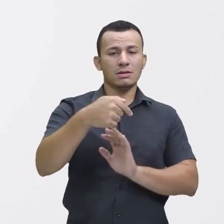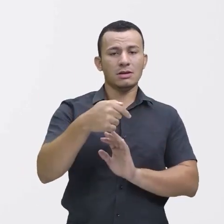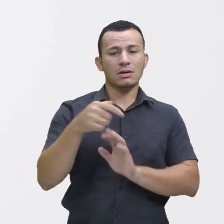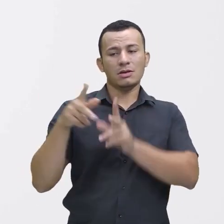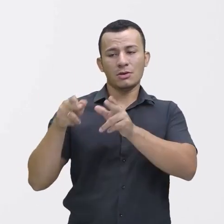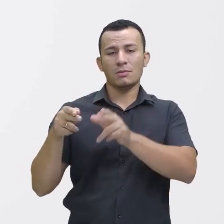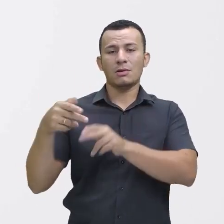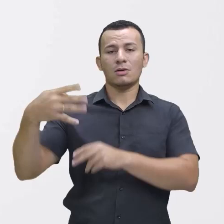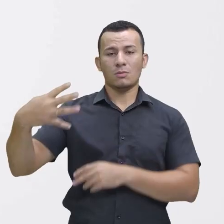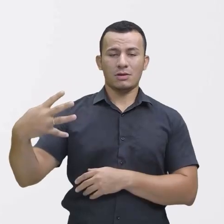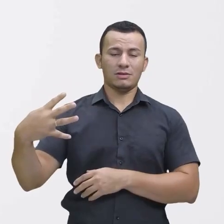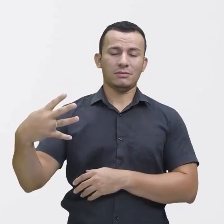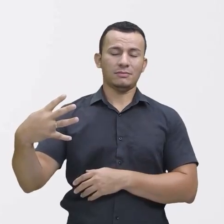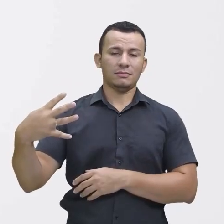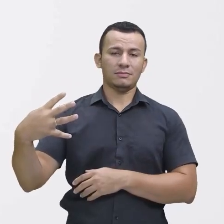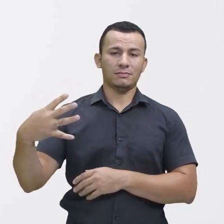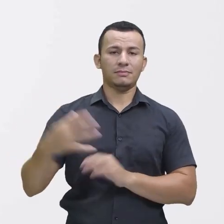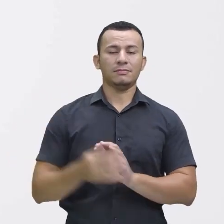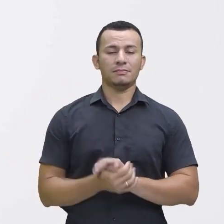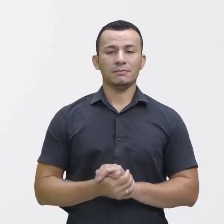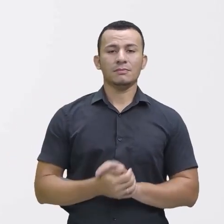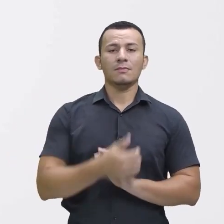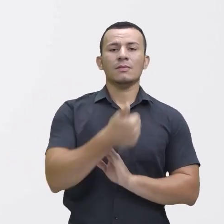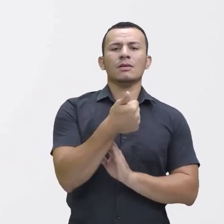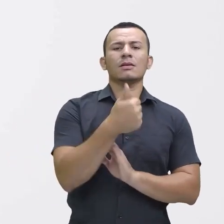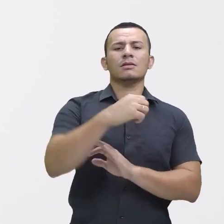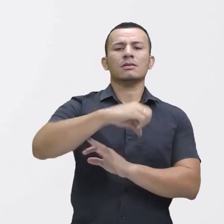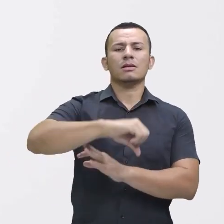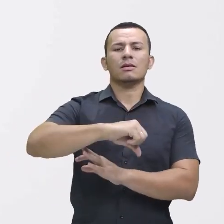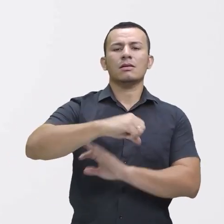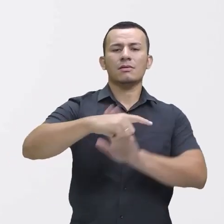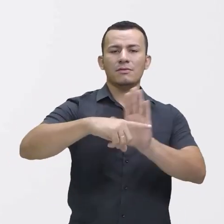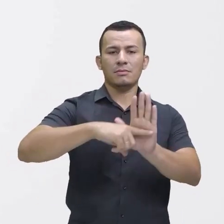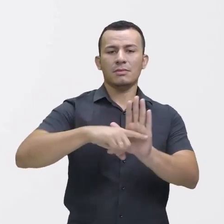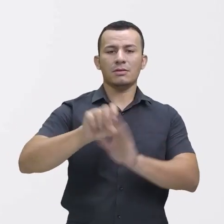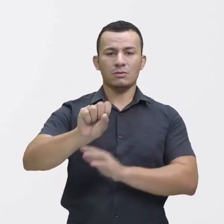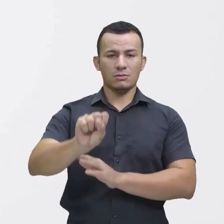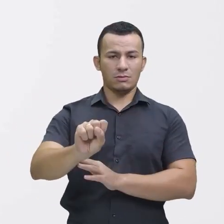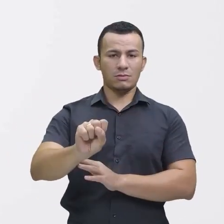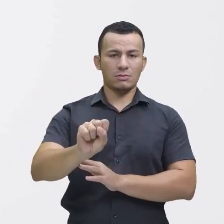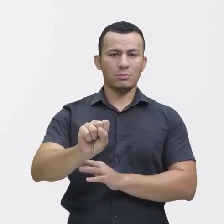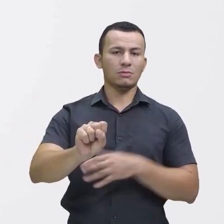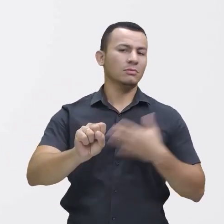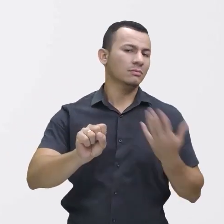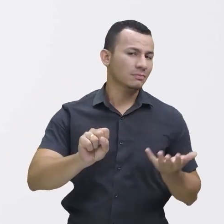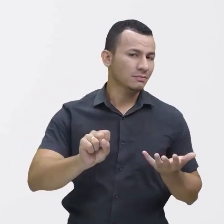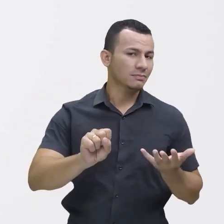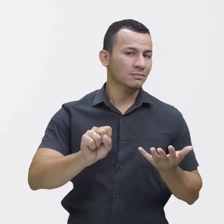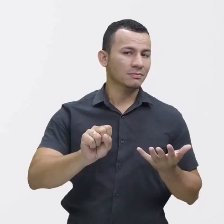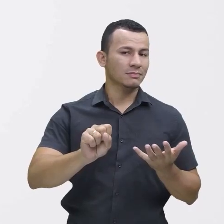mesmo resultado, 19 menos 8. Quanto é?